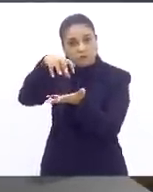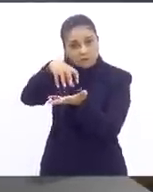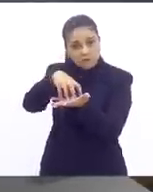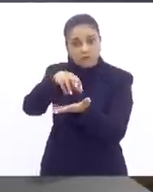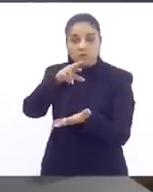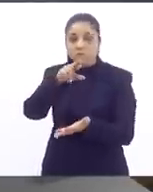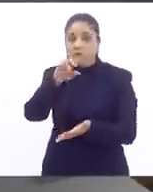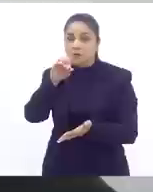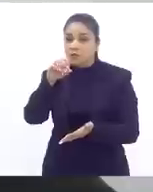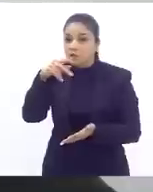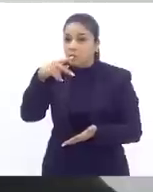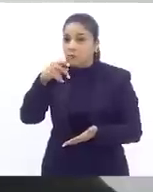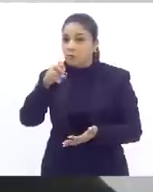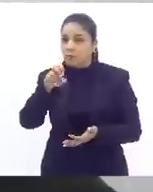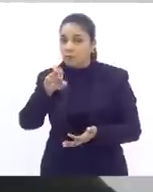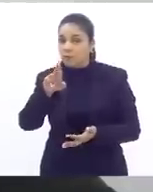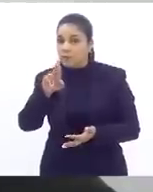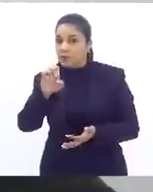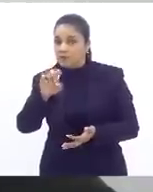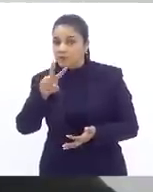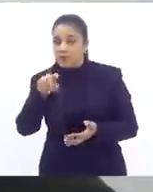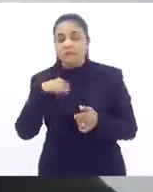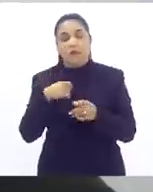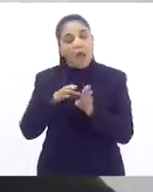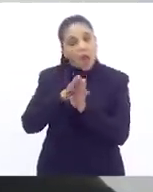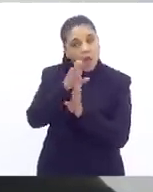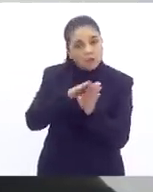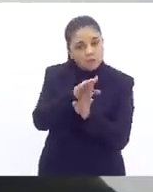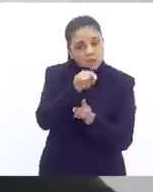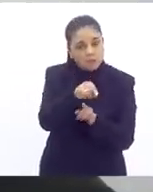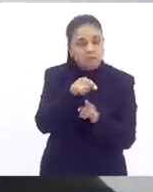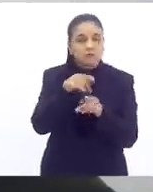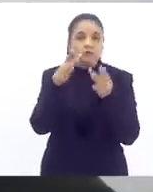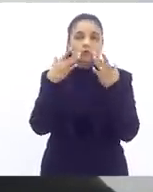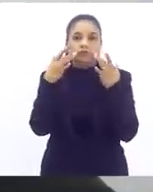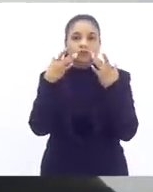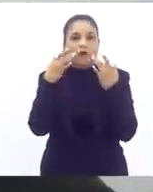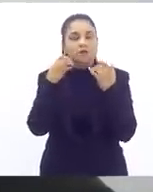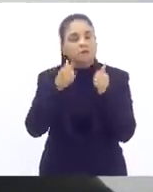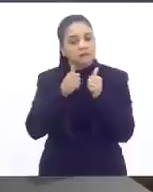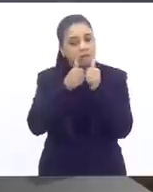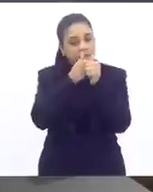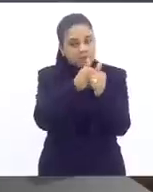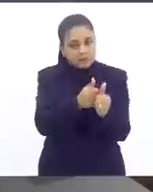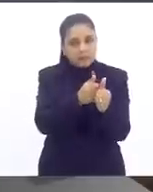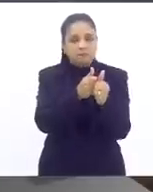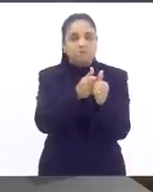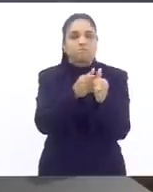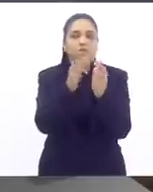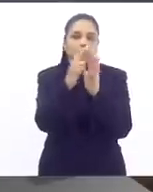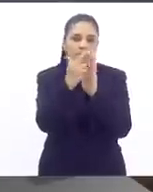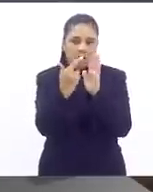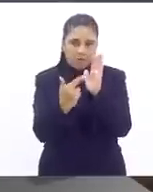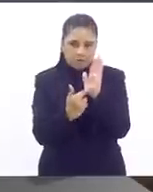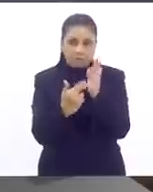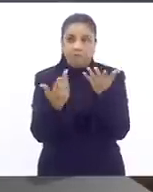auxiliar o Teatro Municipal a seguir os traumas Deputado municipal